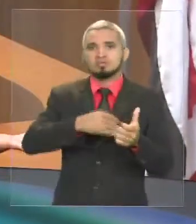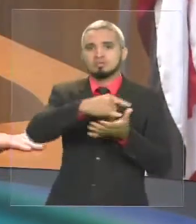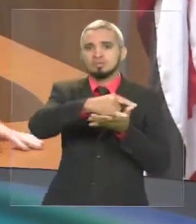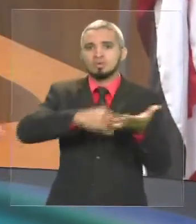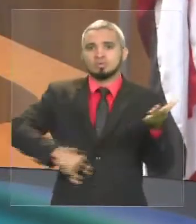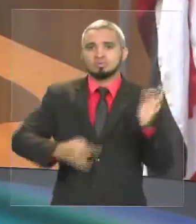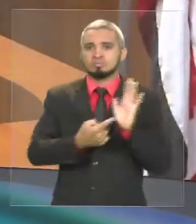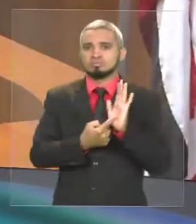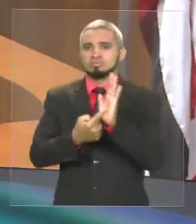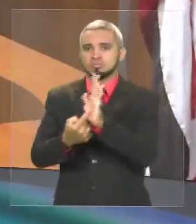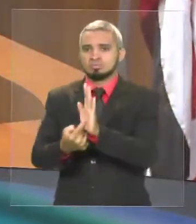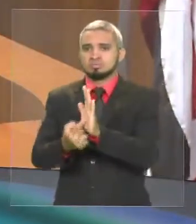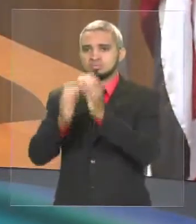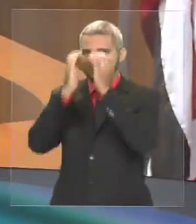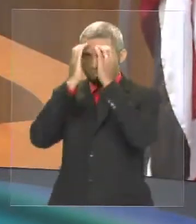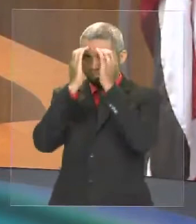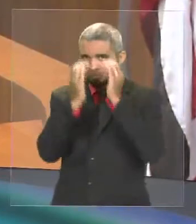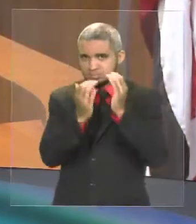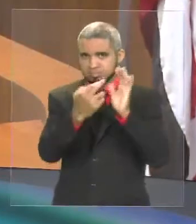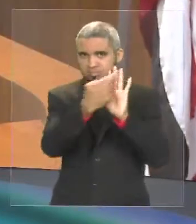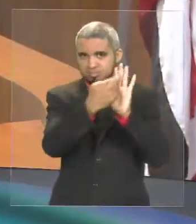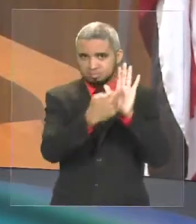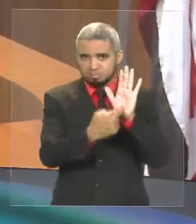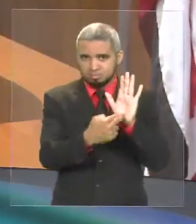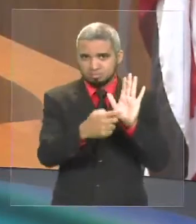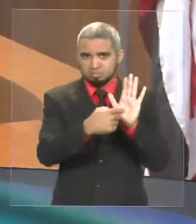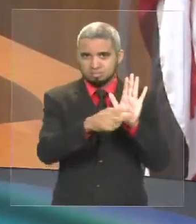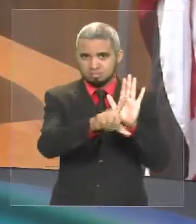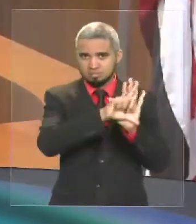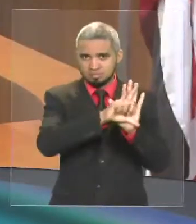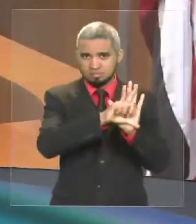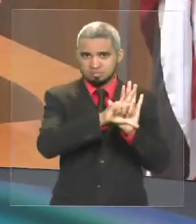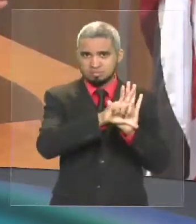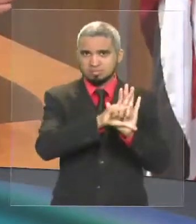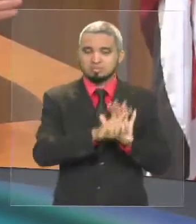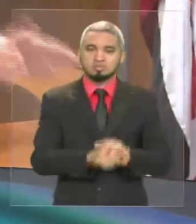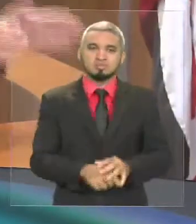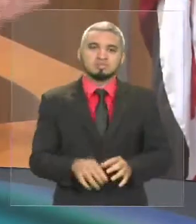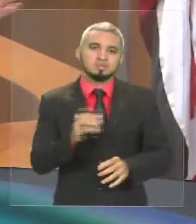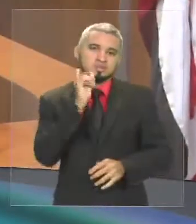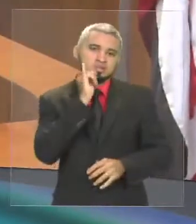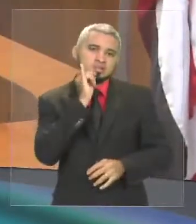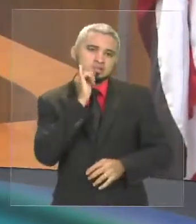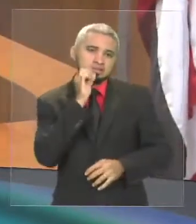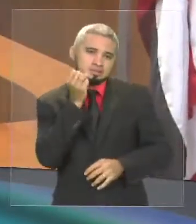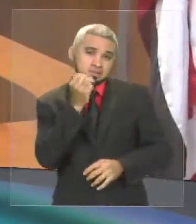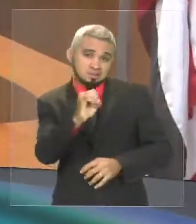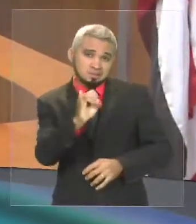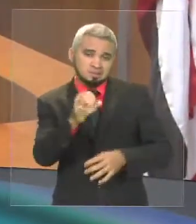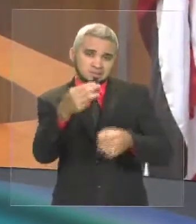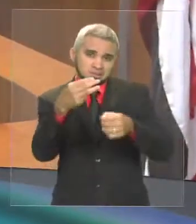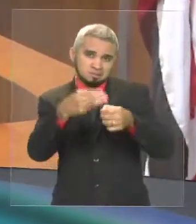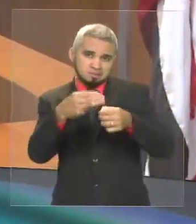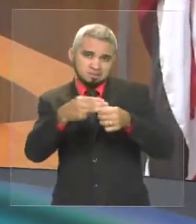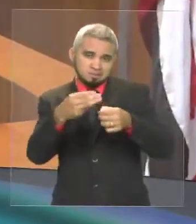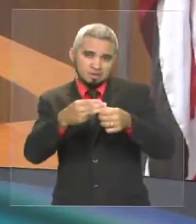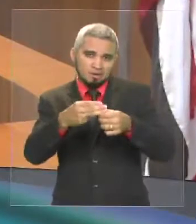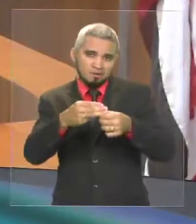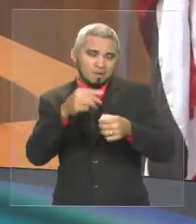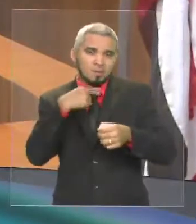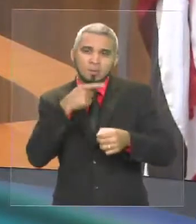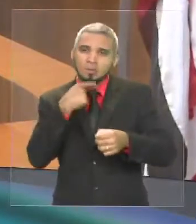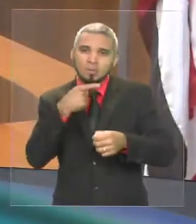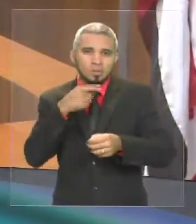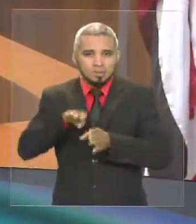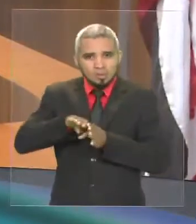quer dizer? Se o município não cumprir com a parte da drenagem que ficou estabelecida no termo de compromisso